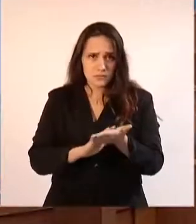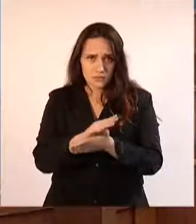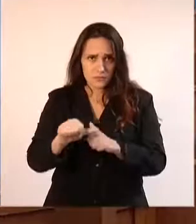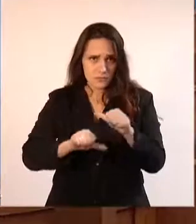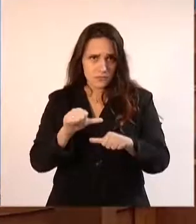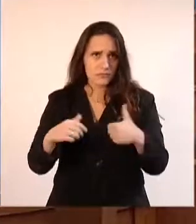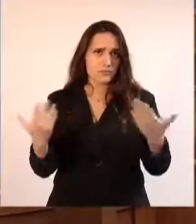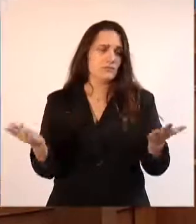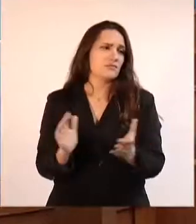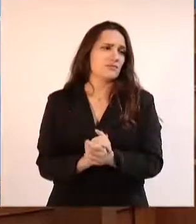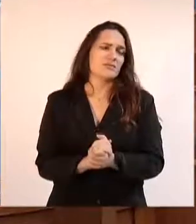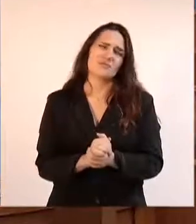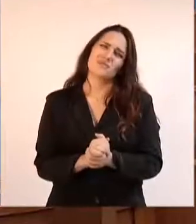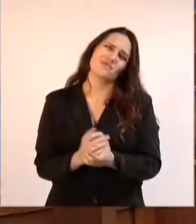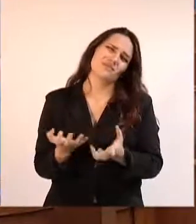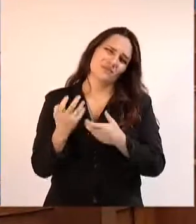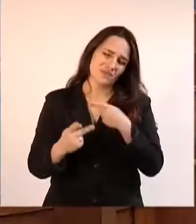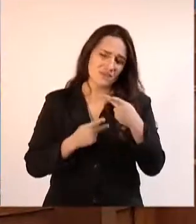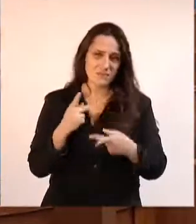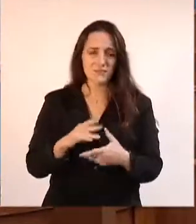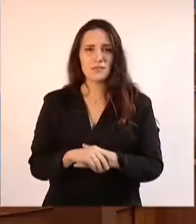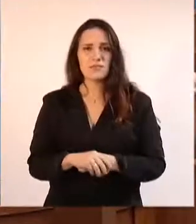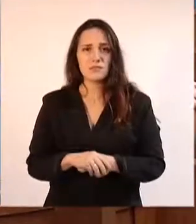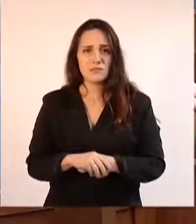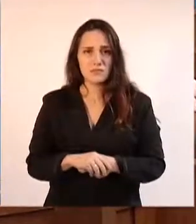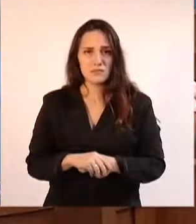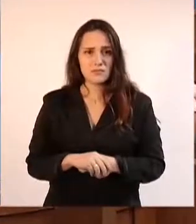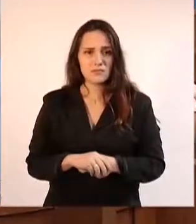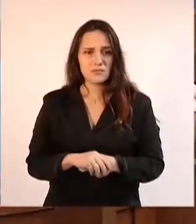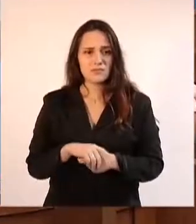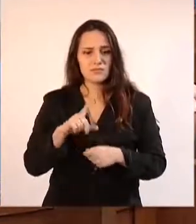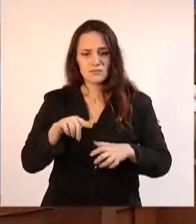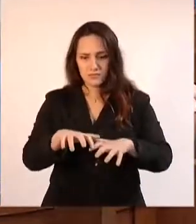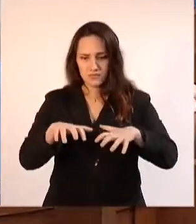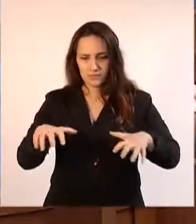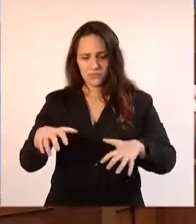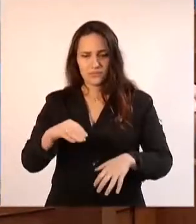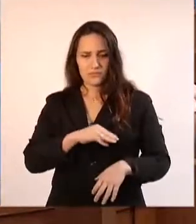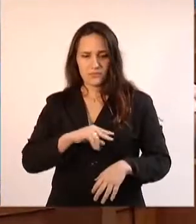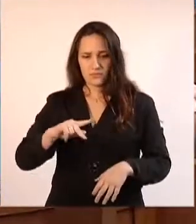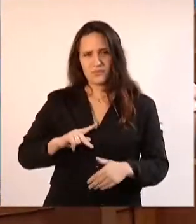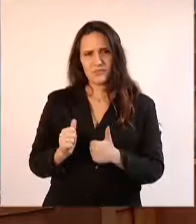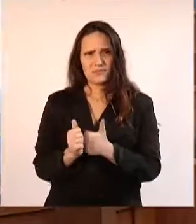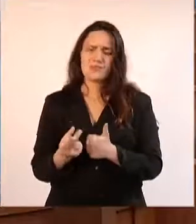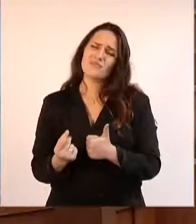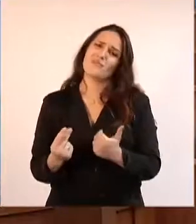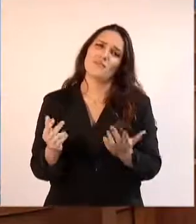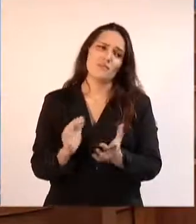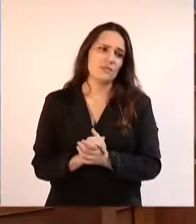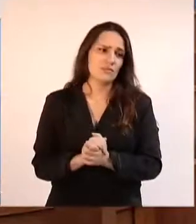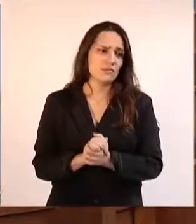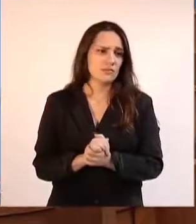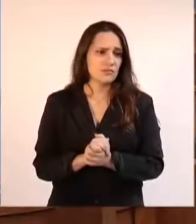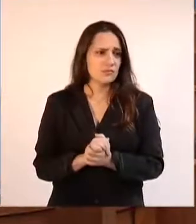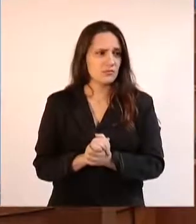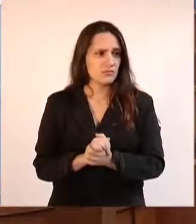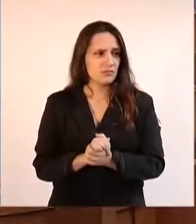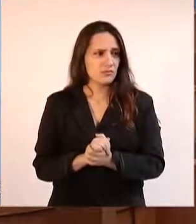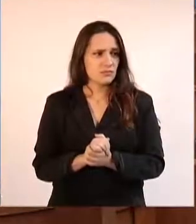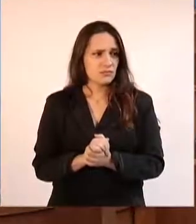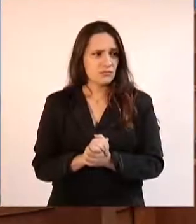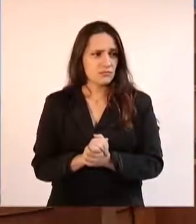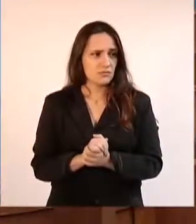vem dizer aqui da independência do Ministério Público de Contas. Eu vou ler aqui para os